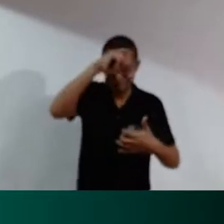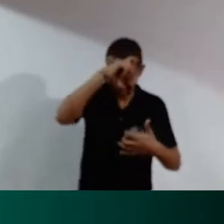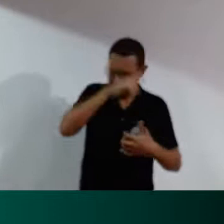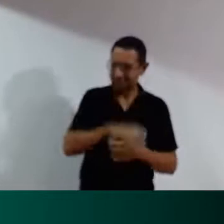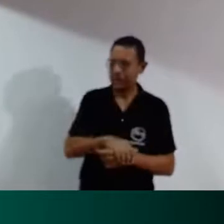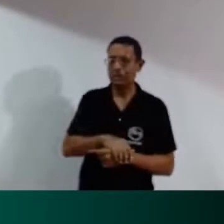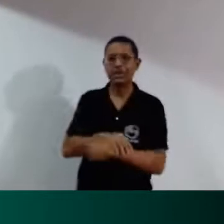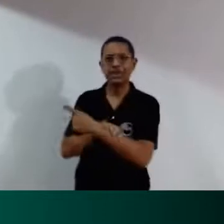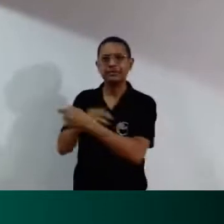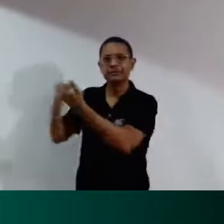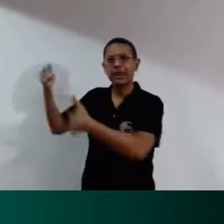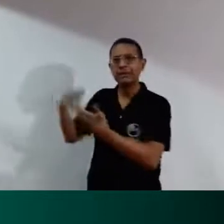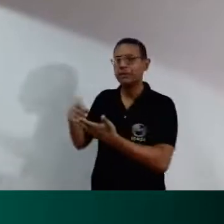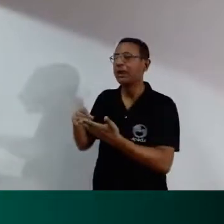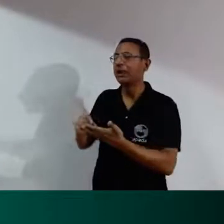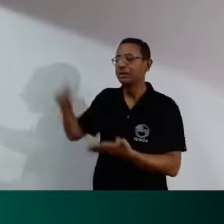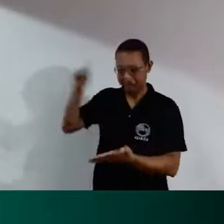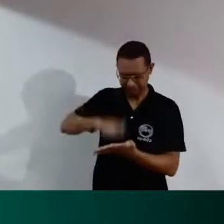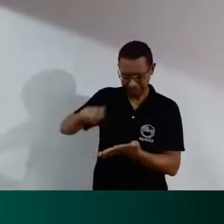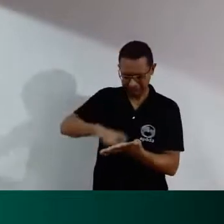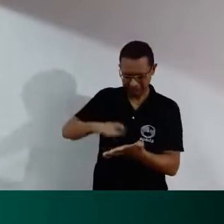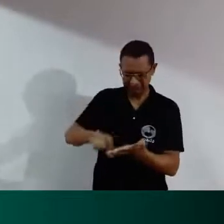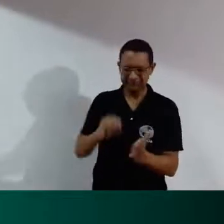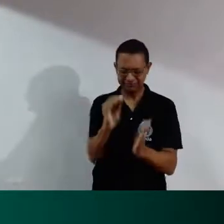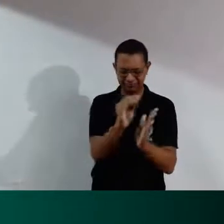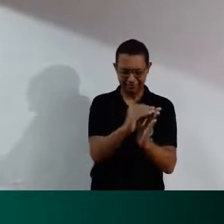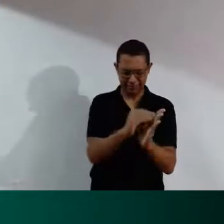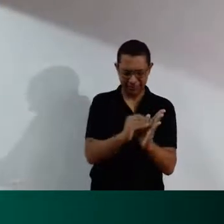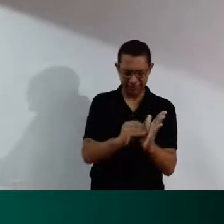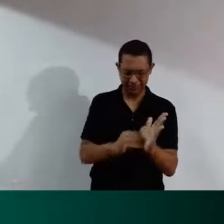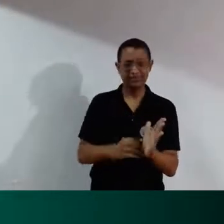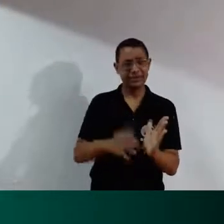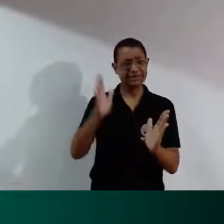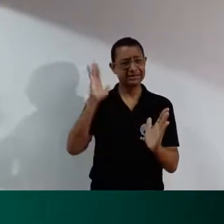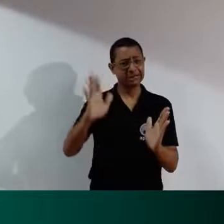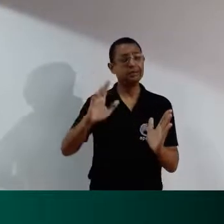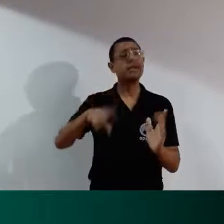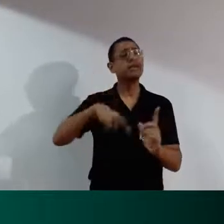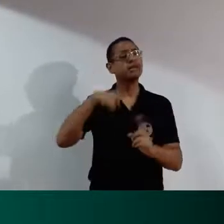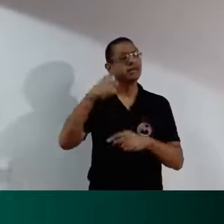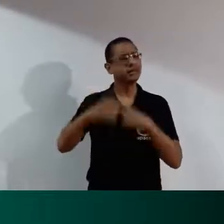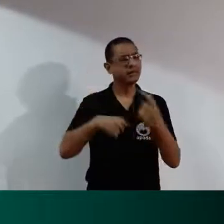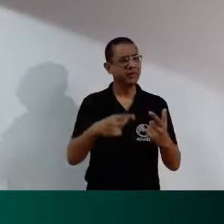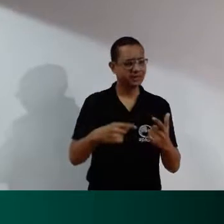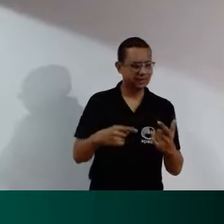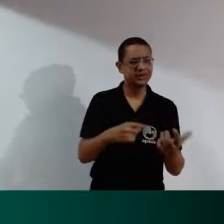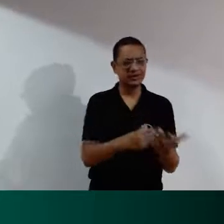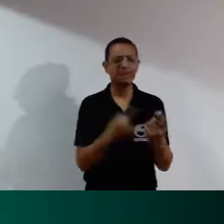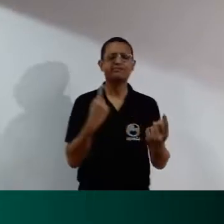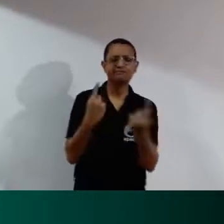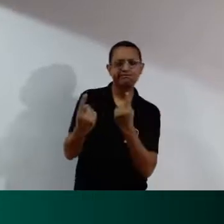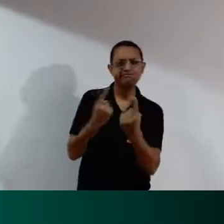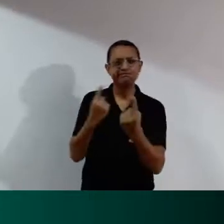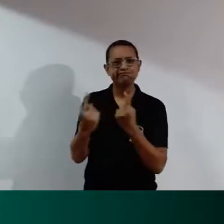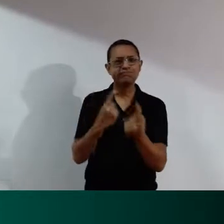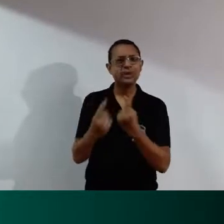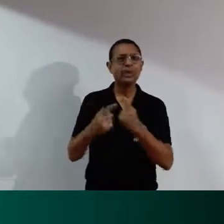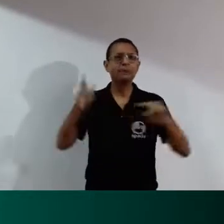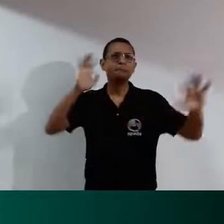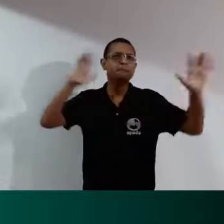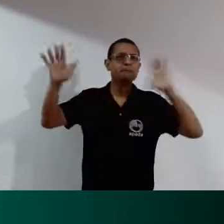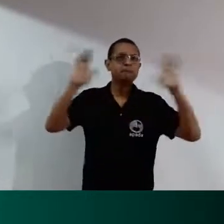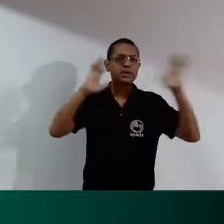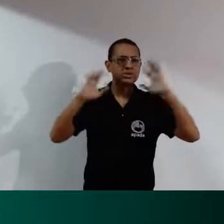céu já no tempo é umas coisas aqui para depois a gente botar para jogo todo mundo aqui junto né pensar na